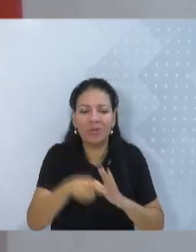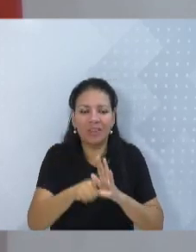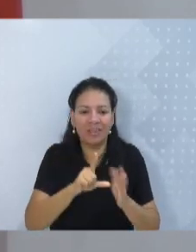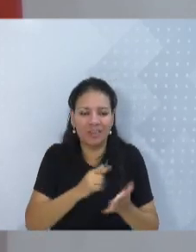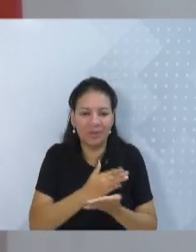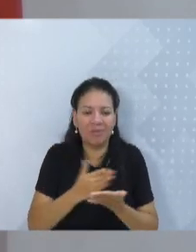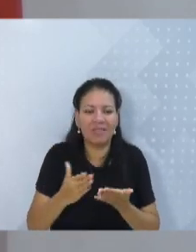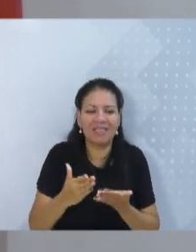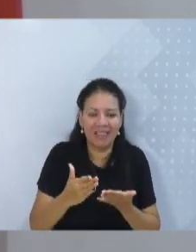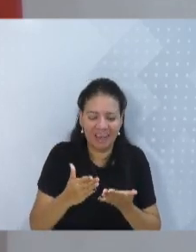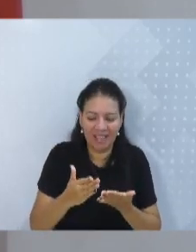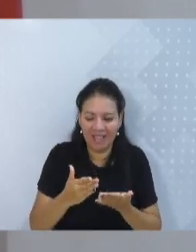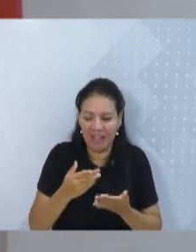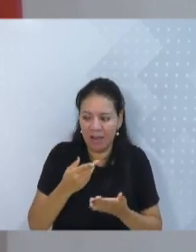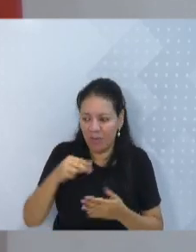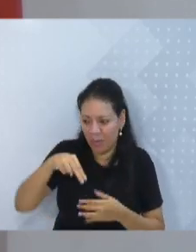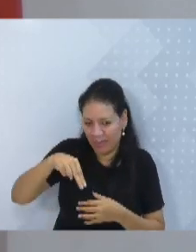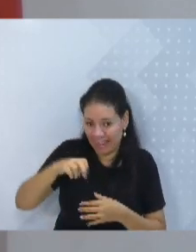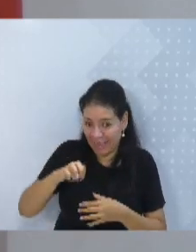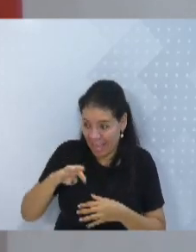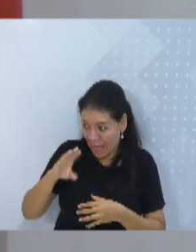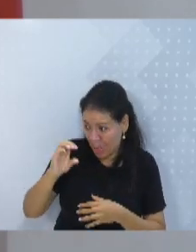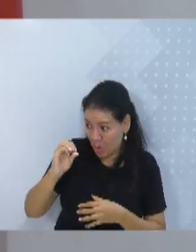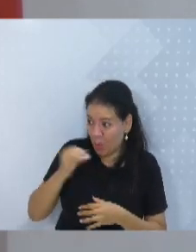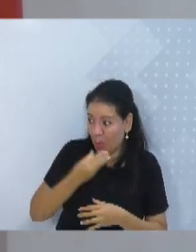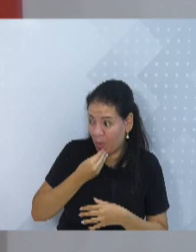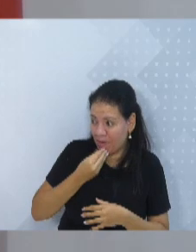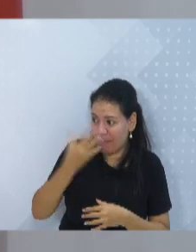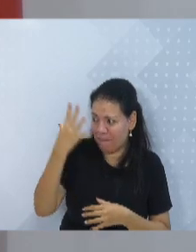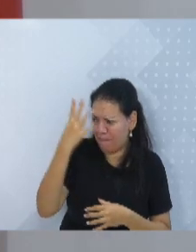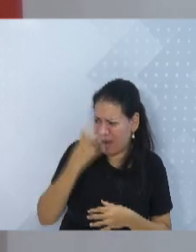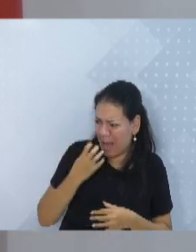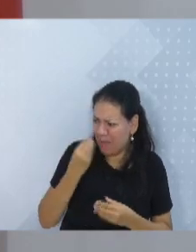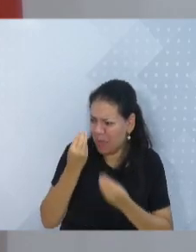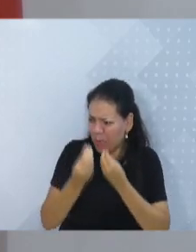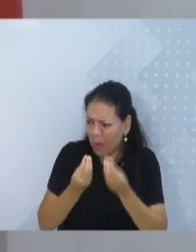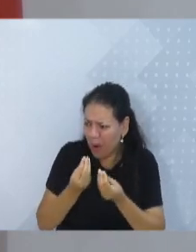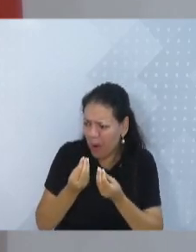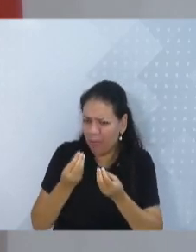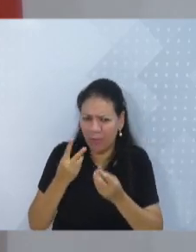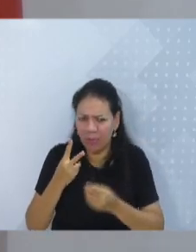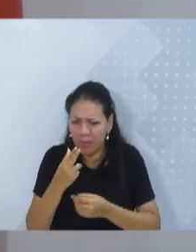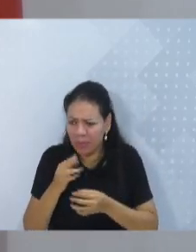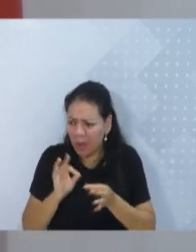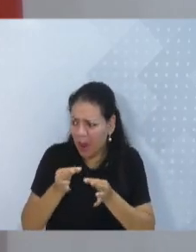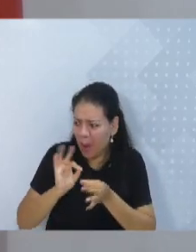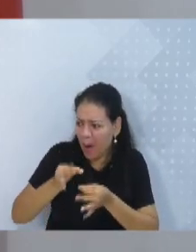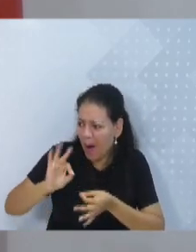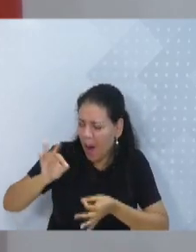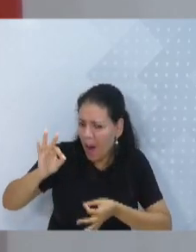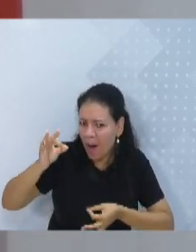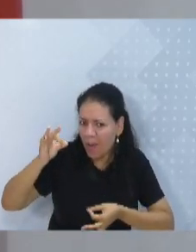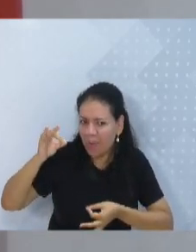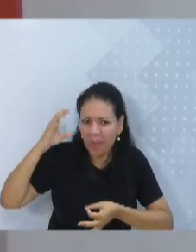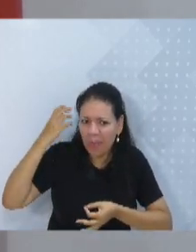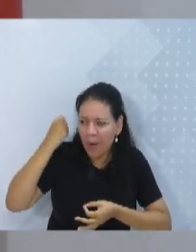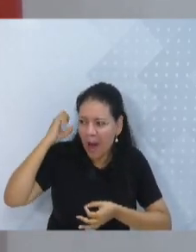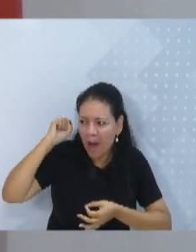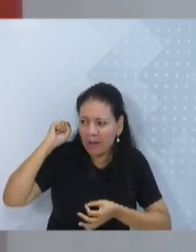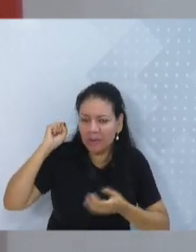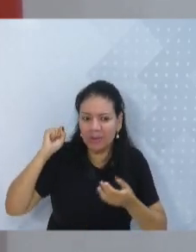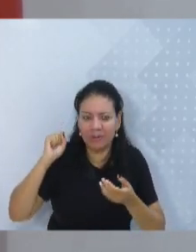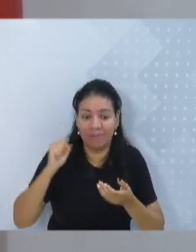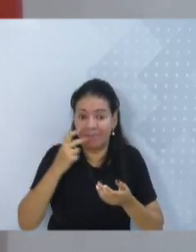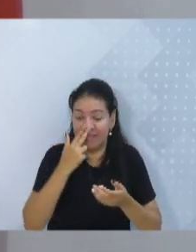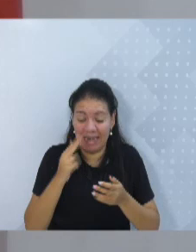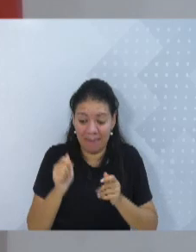neto que o diga né às vezes ele fica meio bravo Como assim não cortou áudio ficou muito longo mas é aqueles apertos